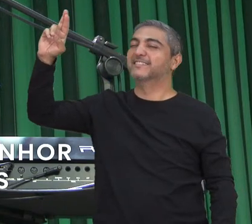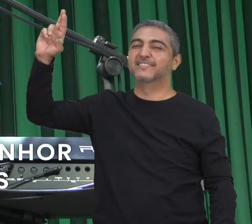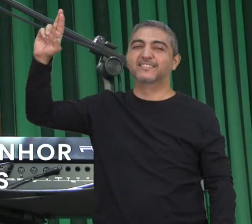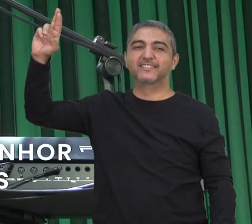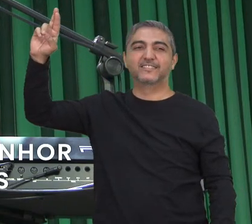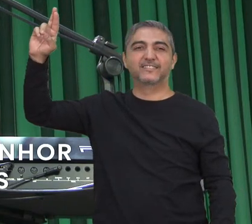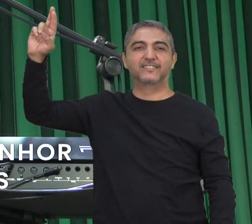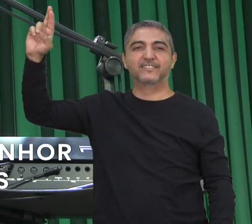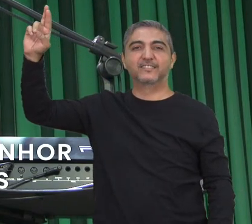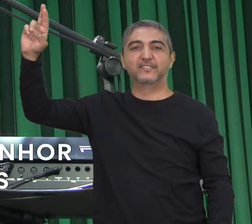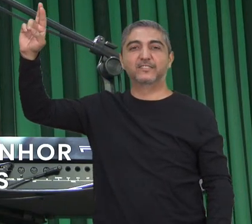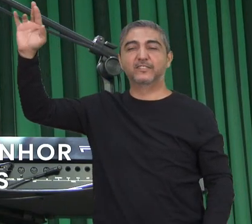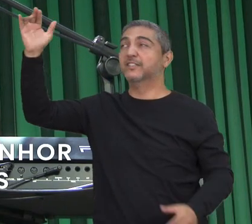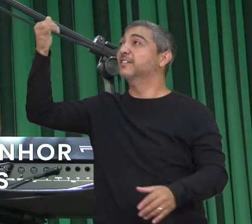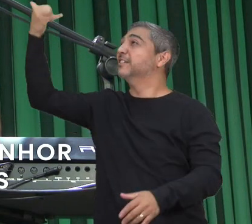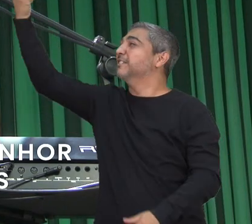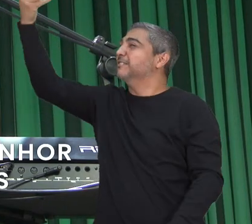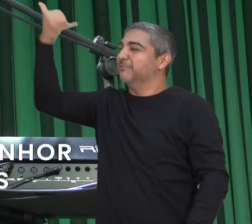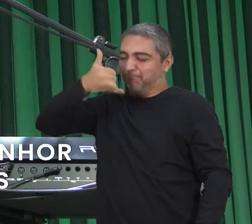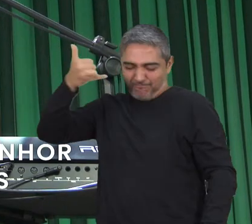guardarmos suas